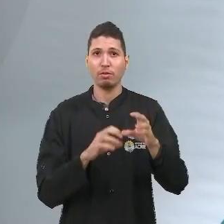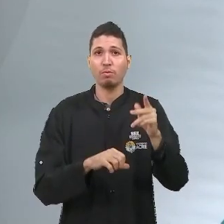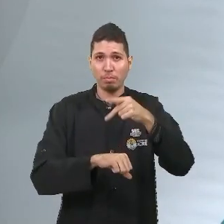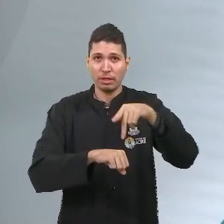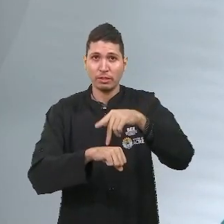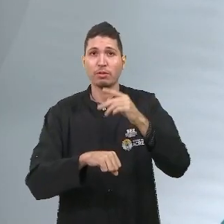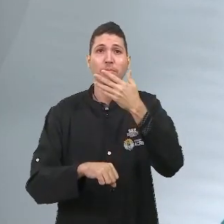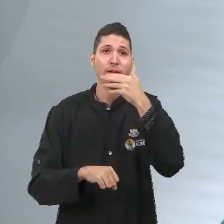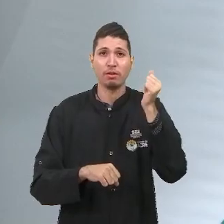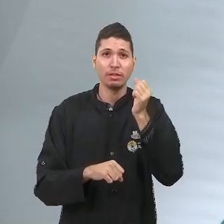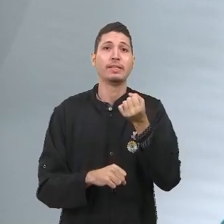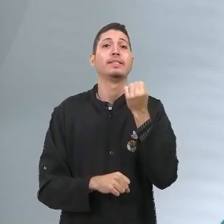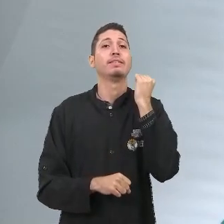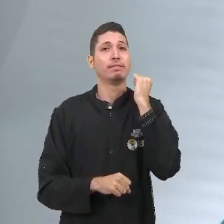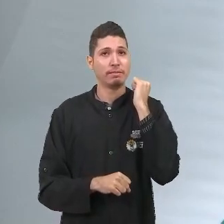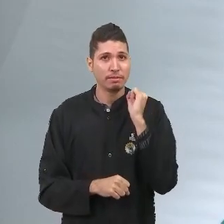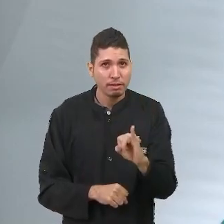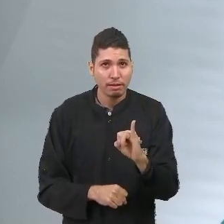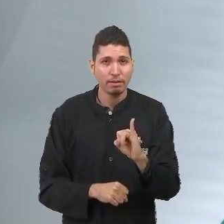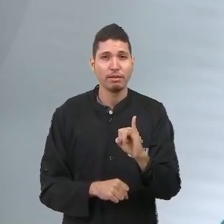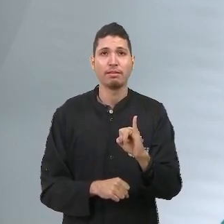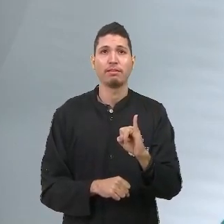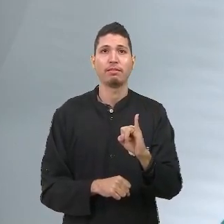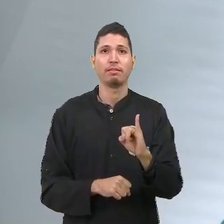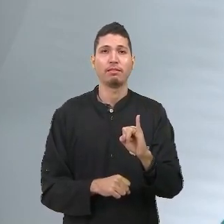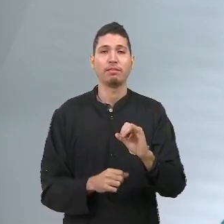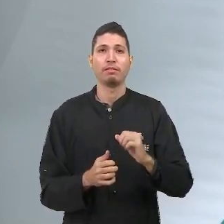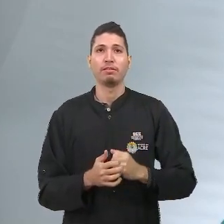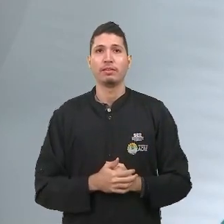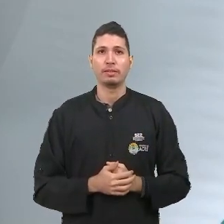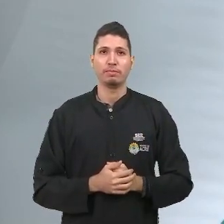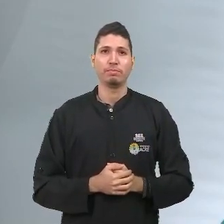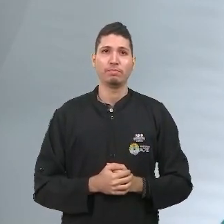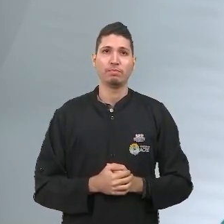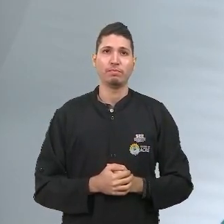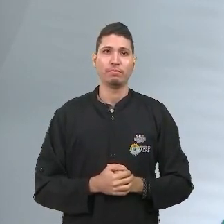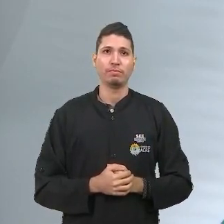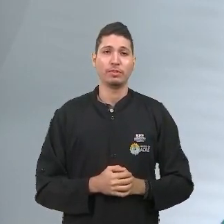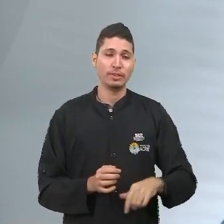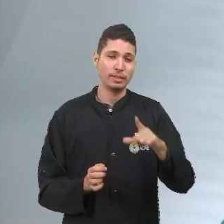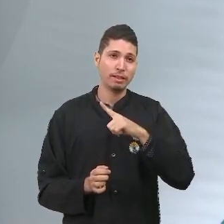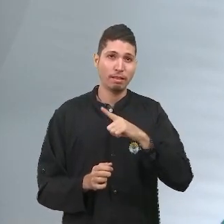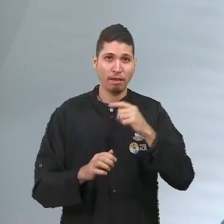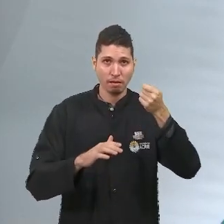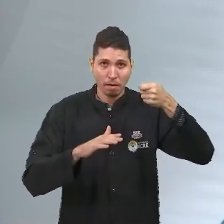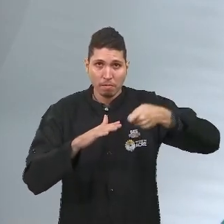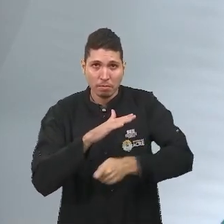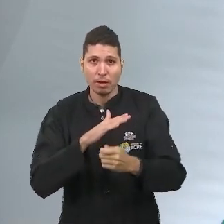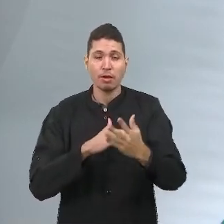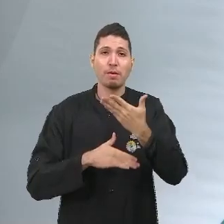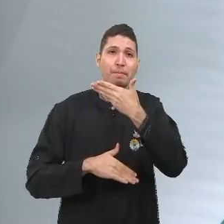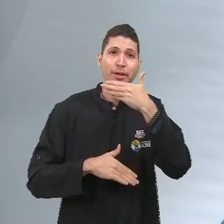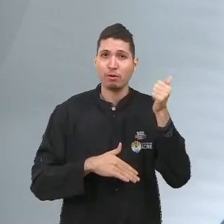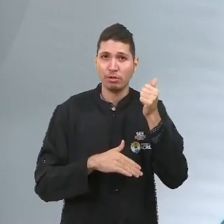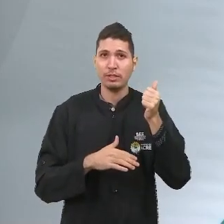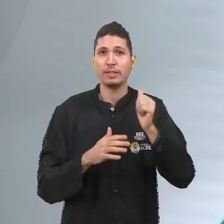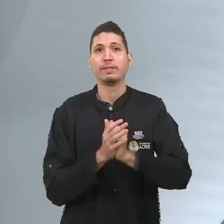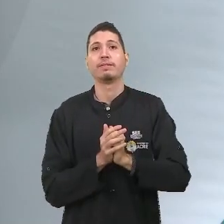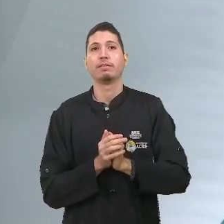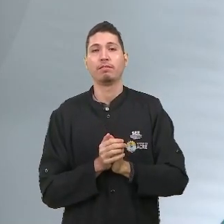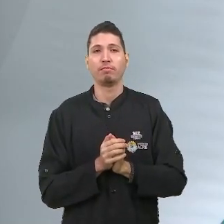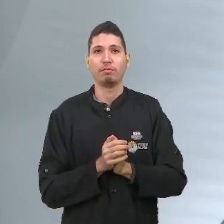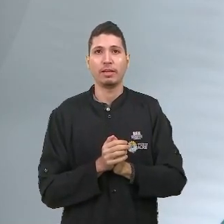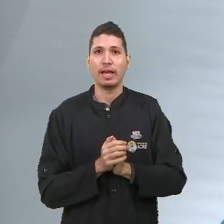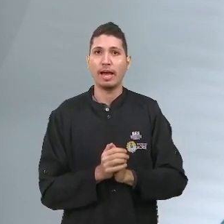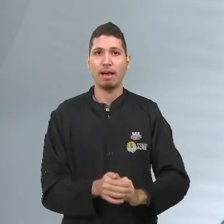consegue melhorar sua expectativa de vida quando na base há ali investimentos e melhorias, né? A queda da taxa